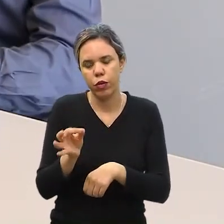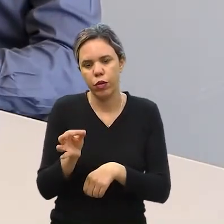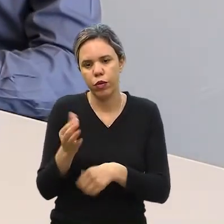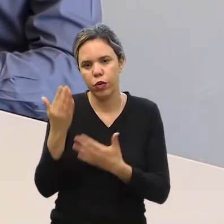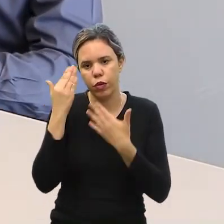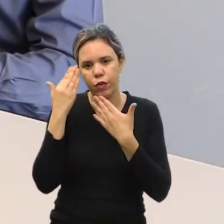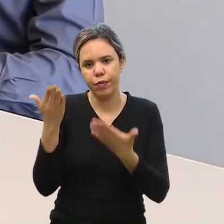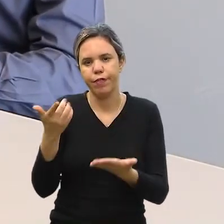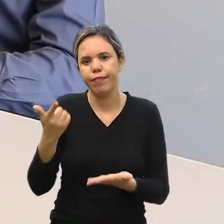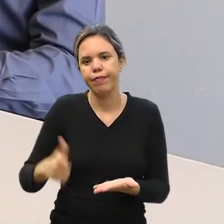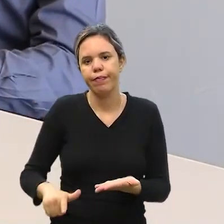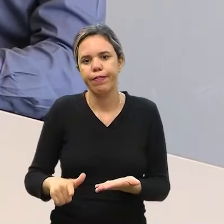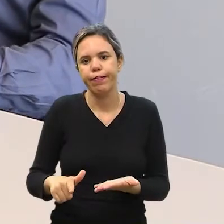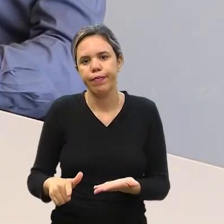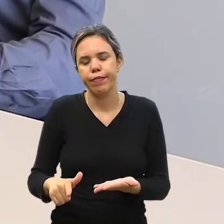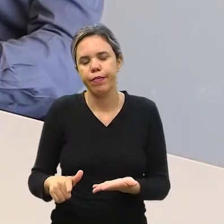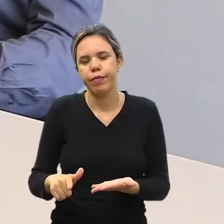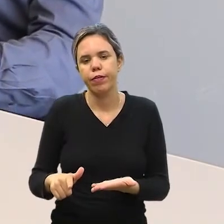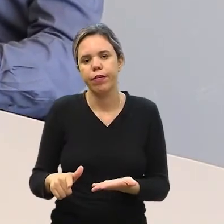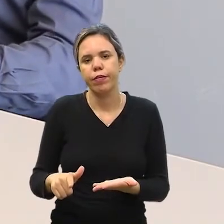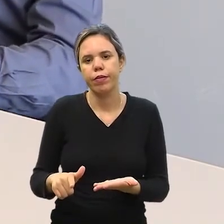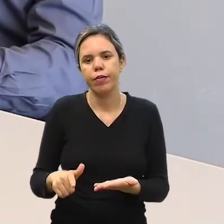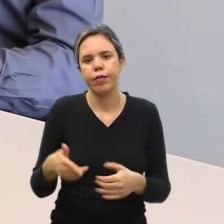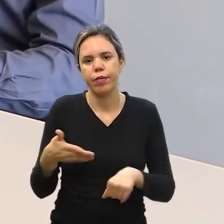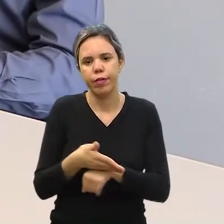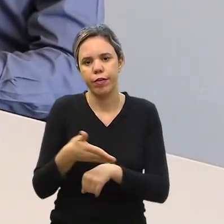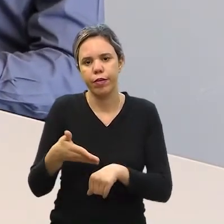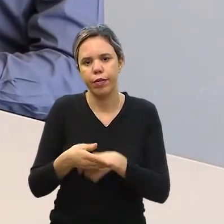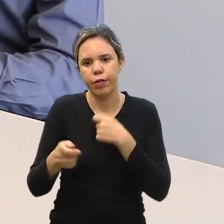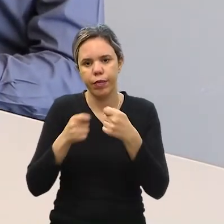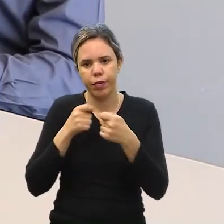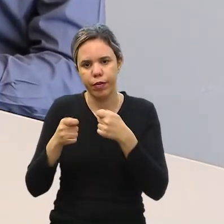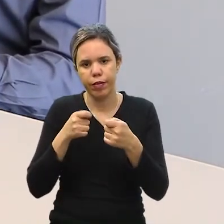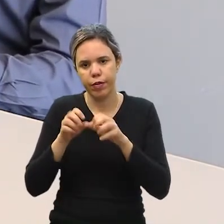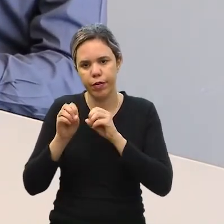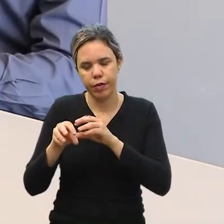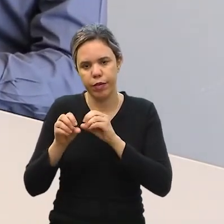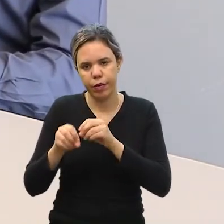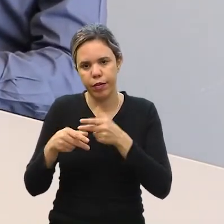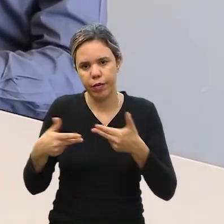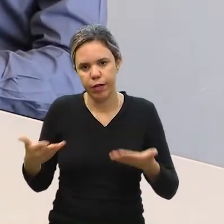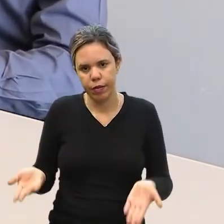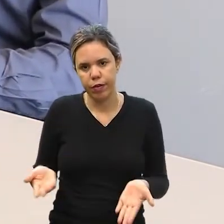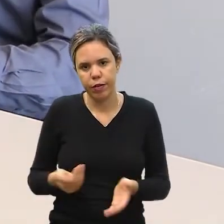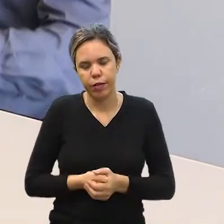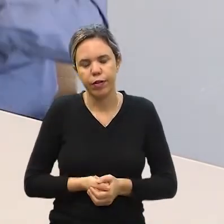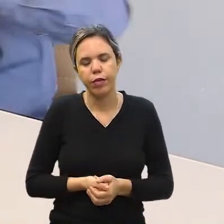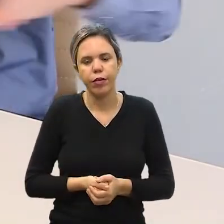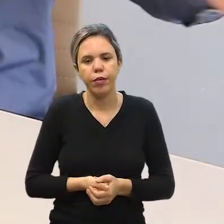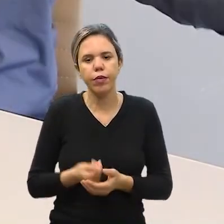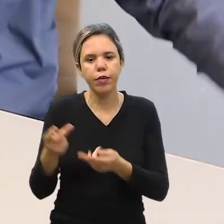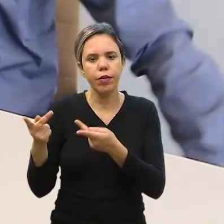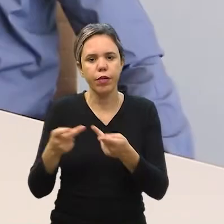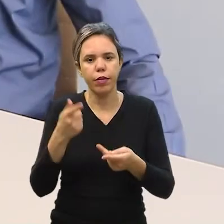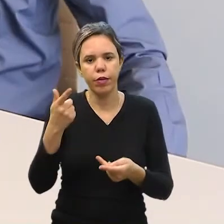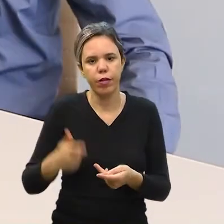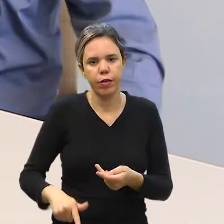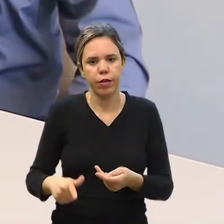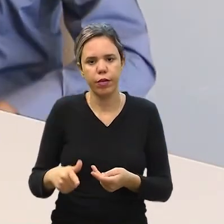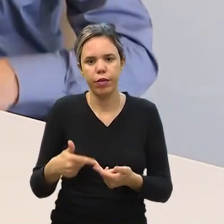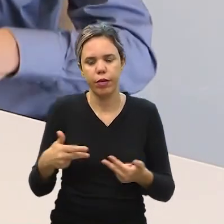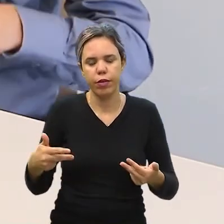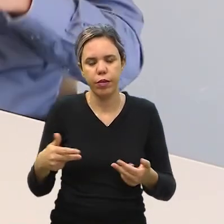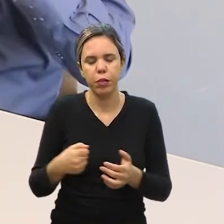Quero agradecer mais uma vez ao Wander, obrigado por essa entrevista e te convidar mais uma vez para